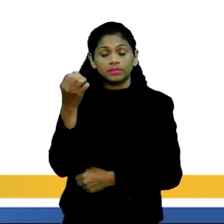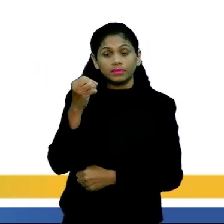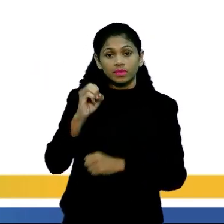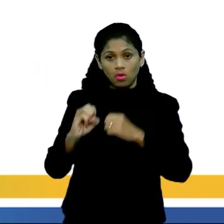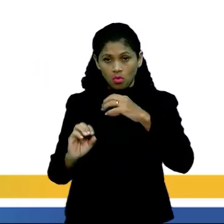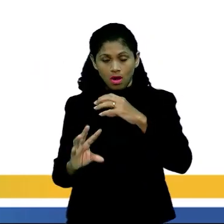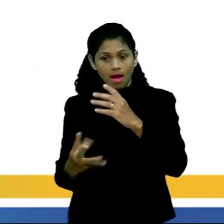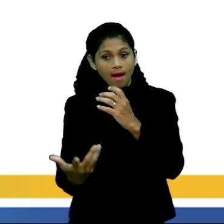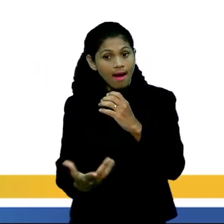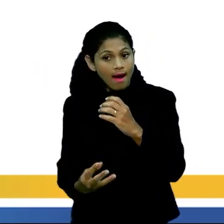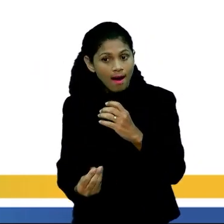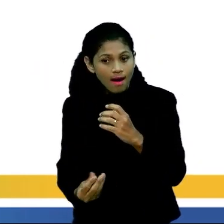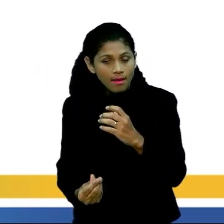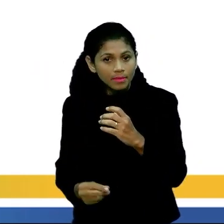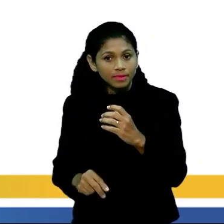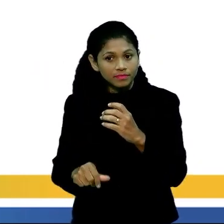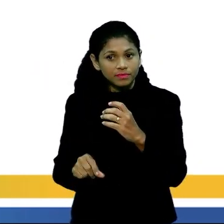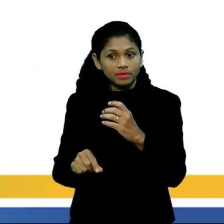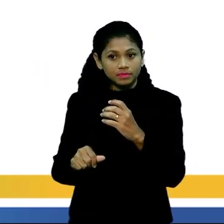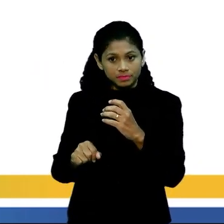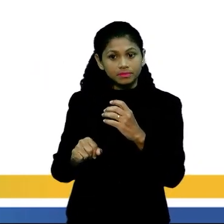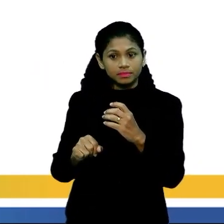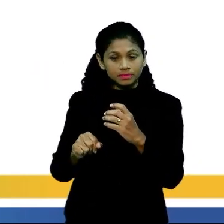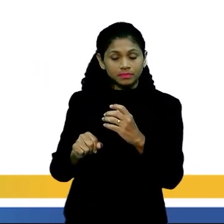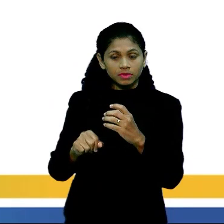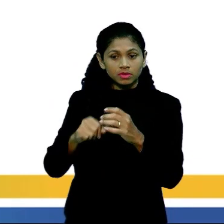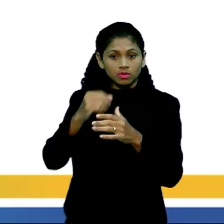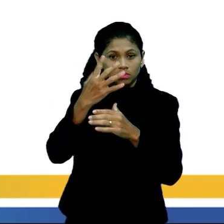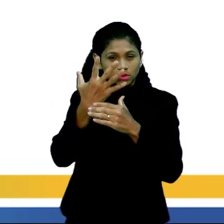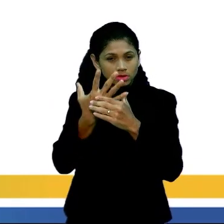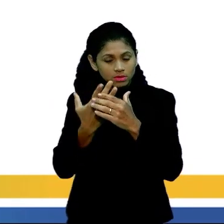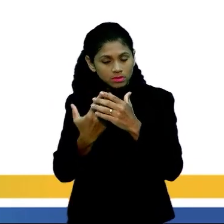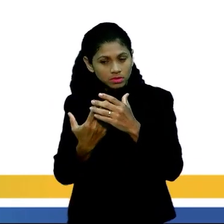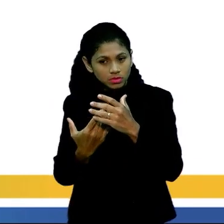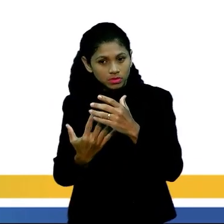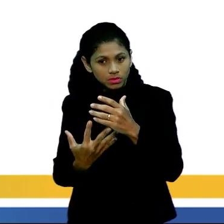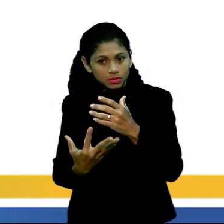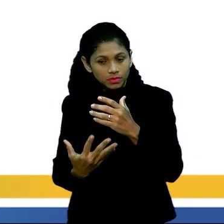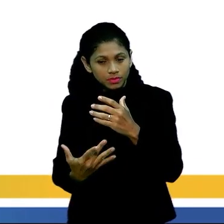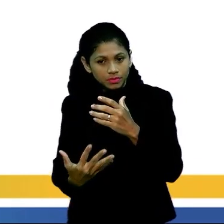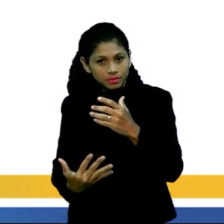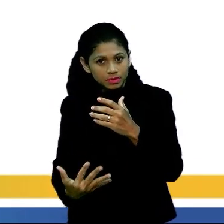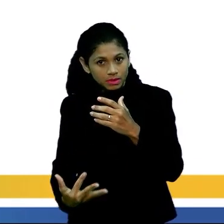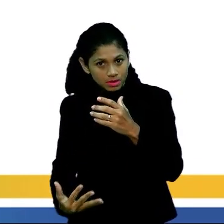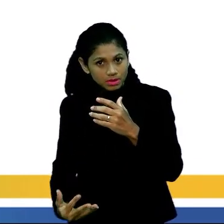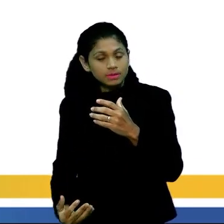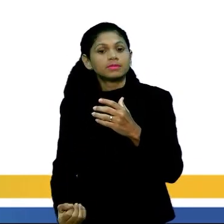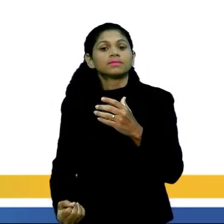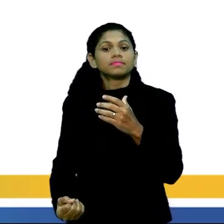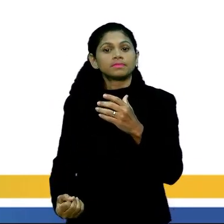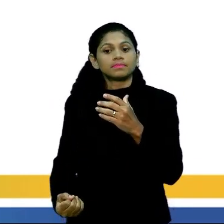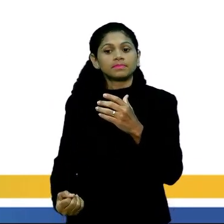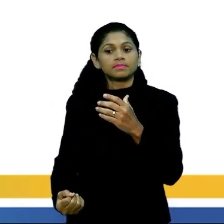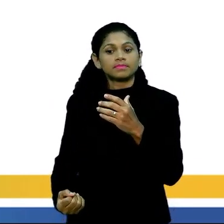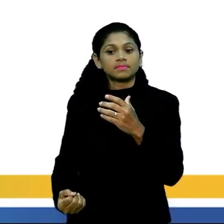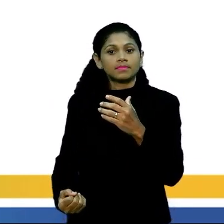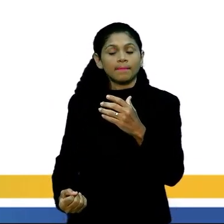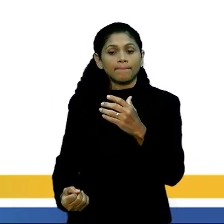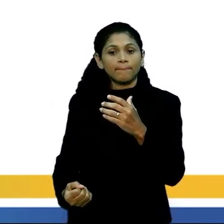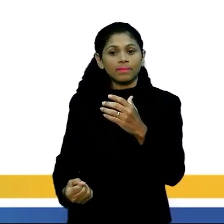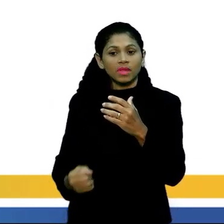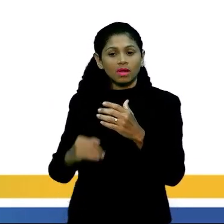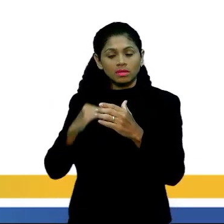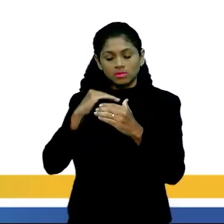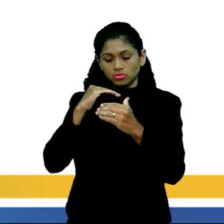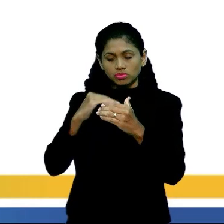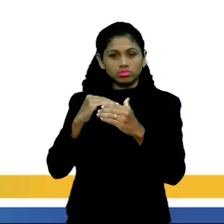válvula desse funil de bromo, aquela fase mais densa, ela desce completamente e quando chegar no menisco, né,